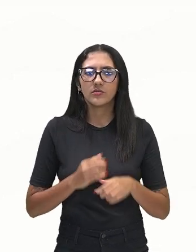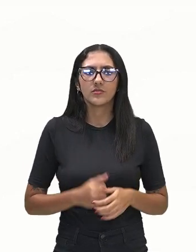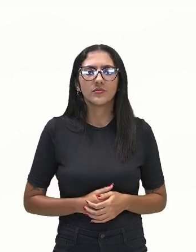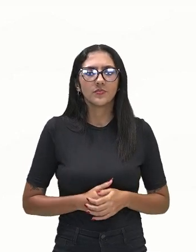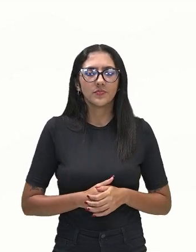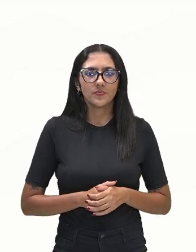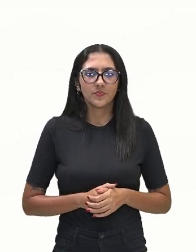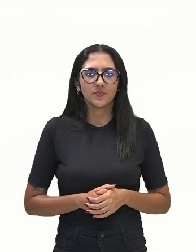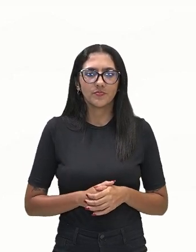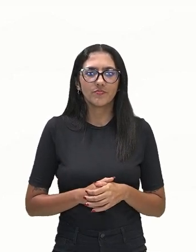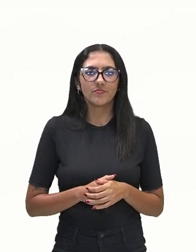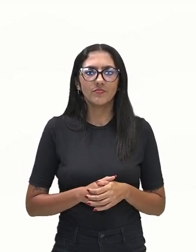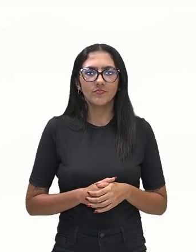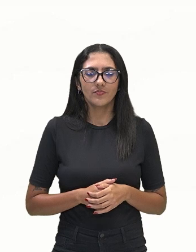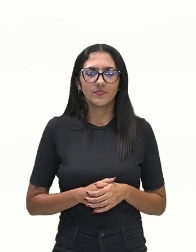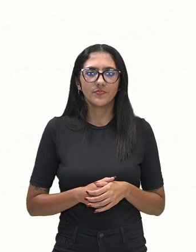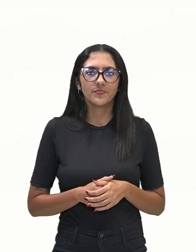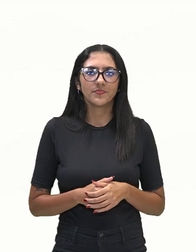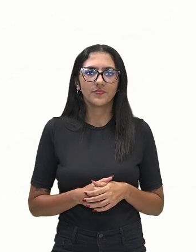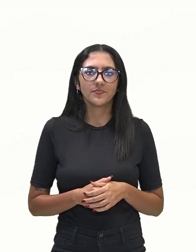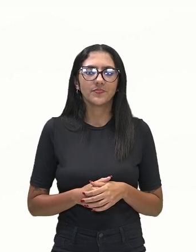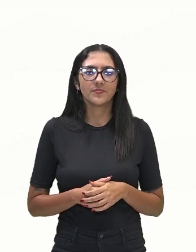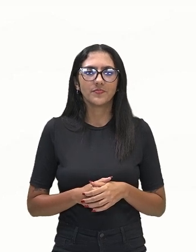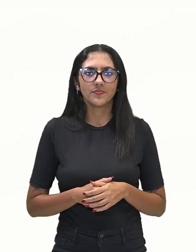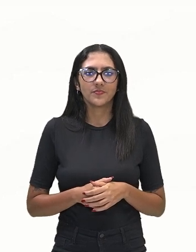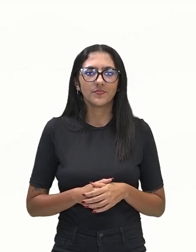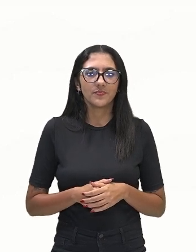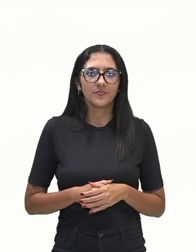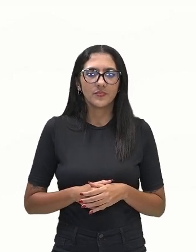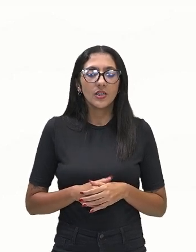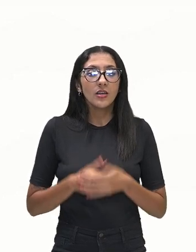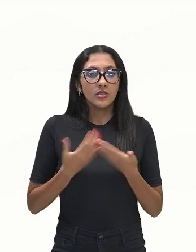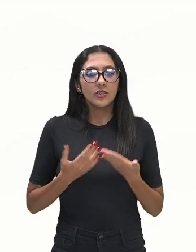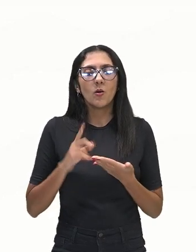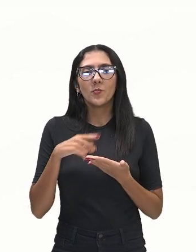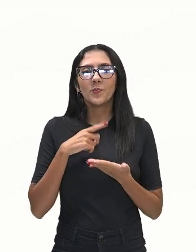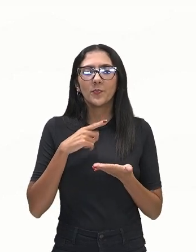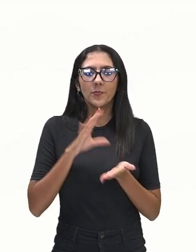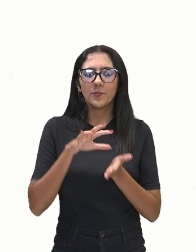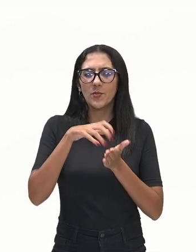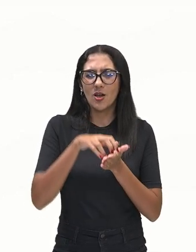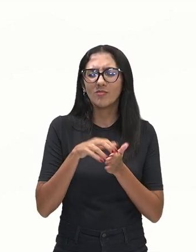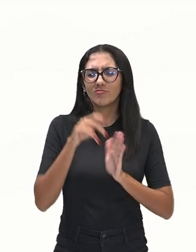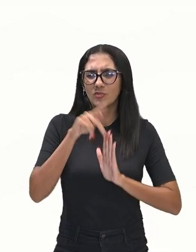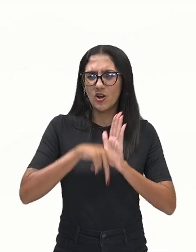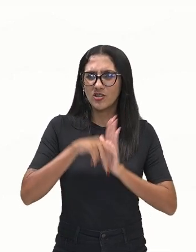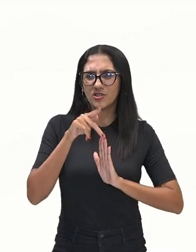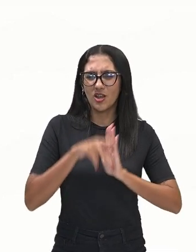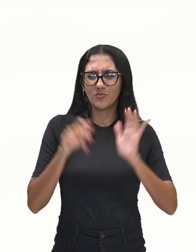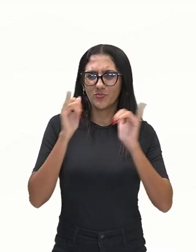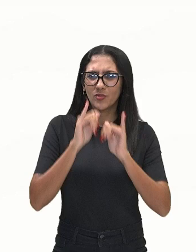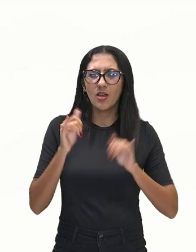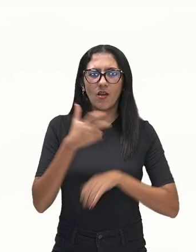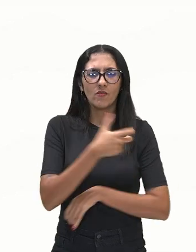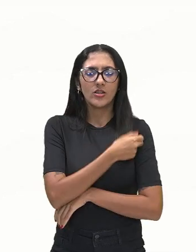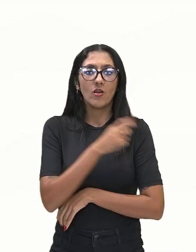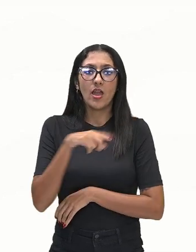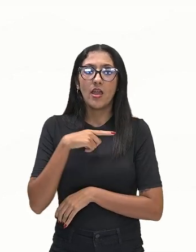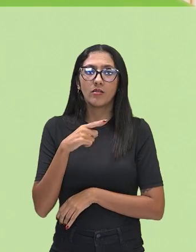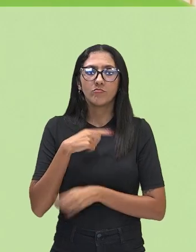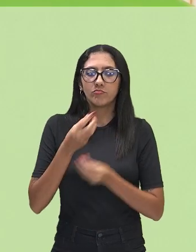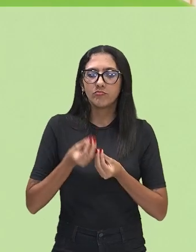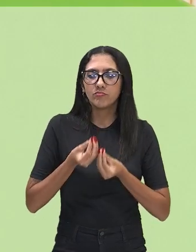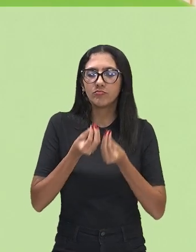doenças, contra várias doenças. Tá? Então, o Programa Nacional de Imunização, ele disponibiliza